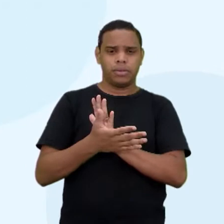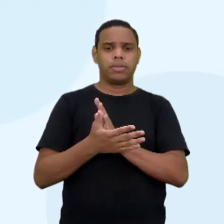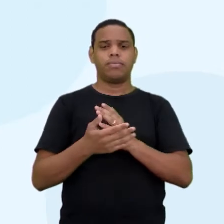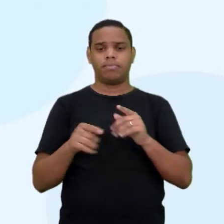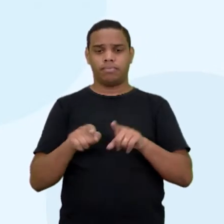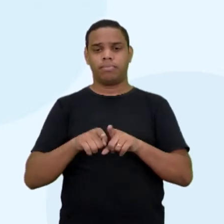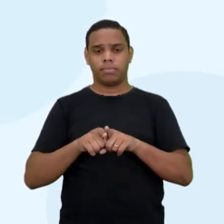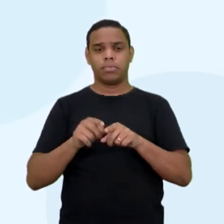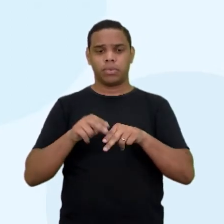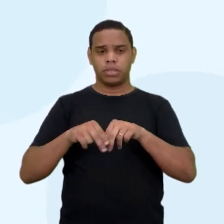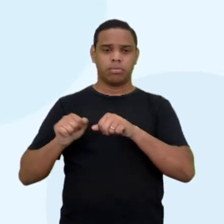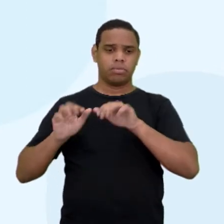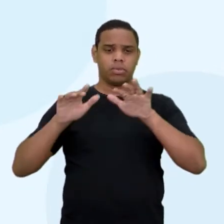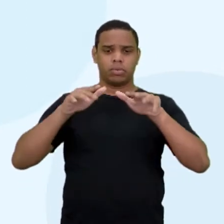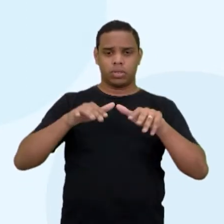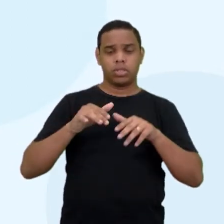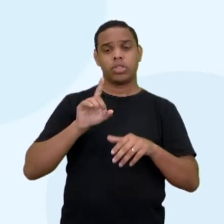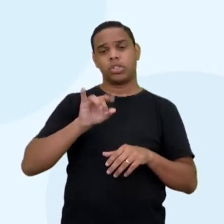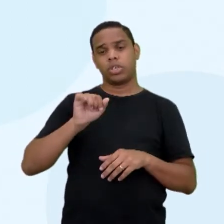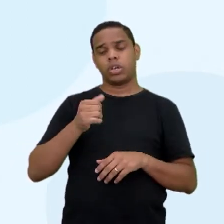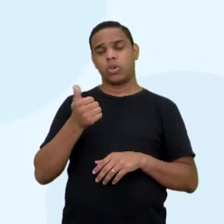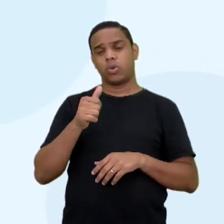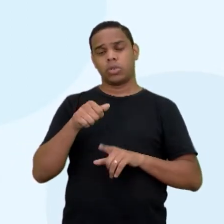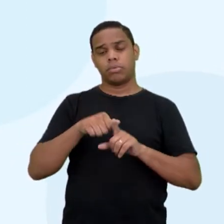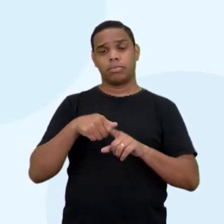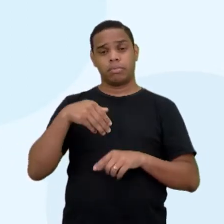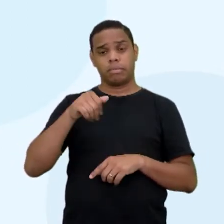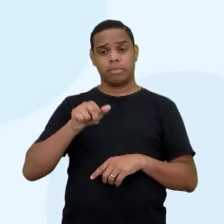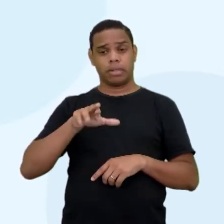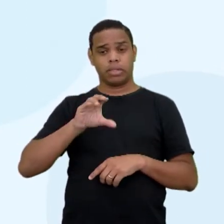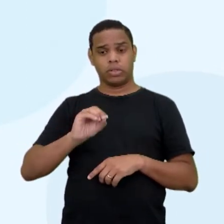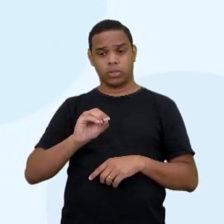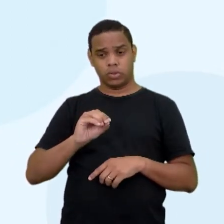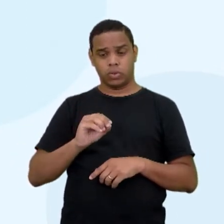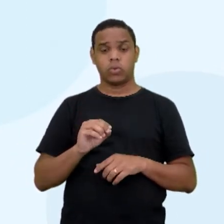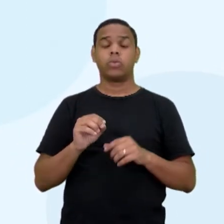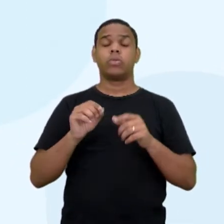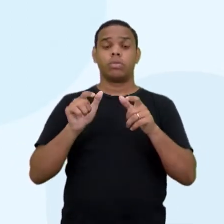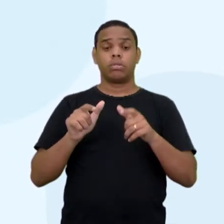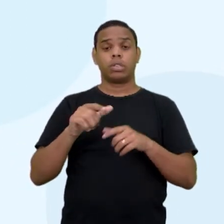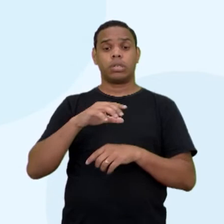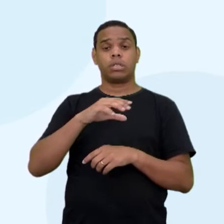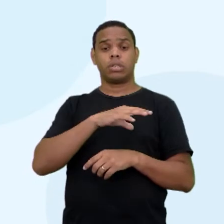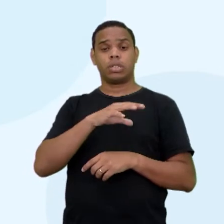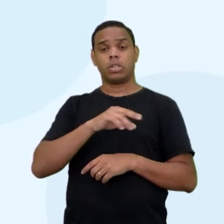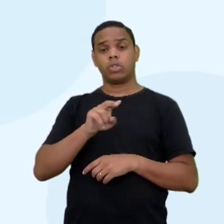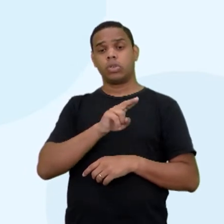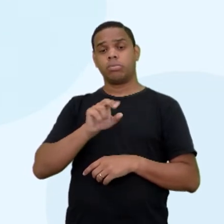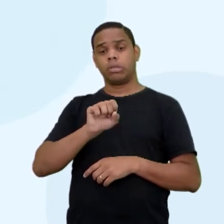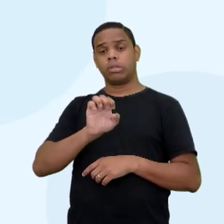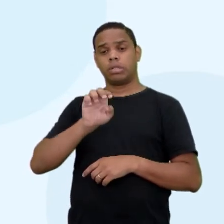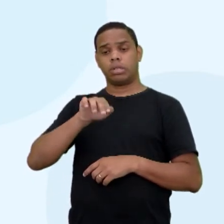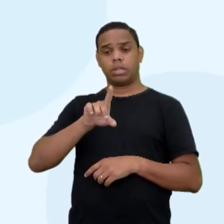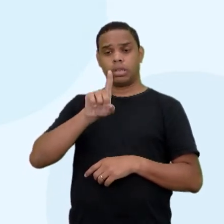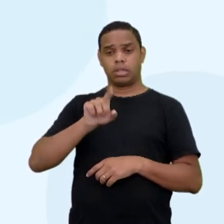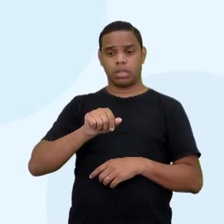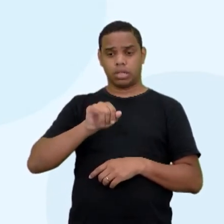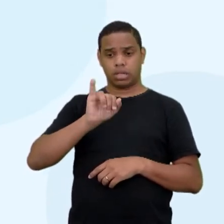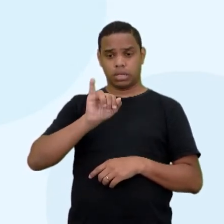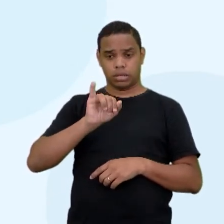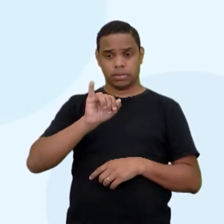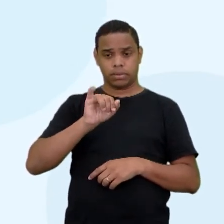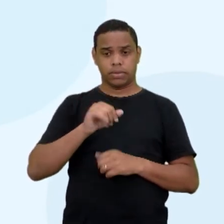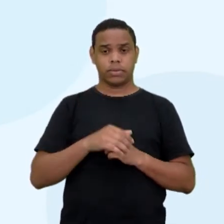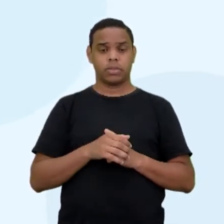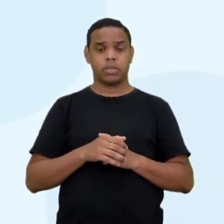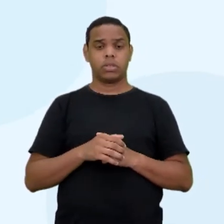pelo tsunami aí em 11 de março. Né, esse aeroporto aí está na cidade de Sendai, no nordeste do Japão, e ele só foi reabrir